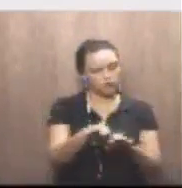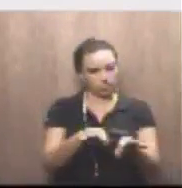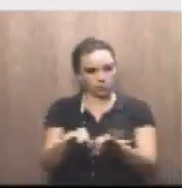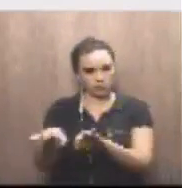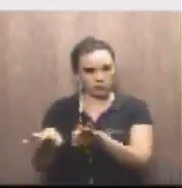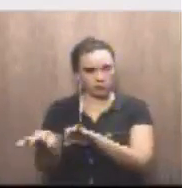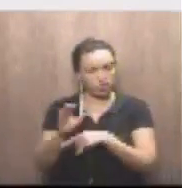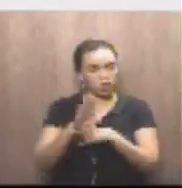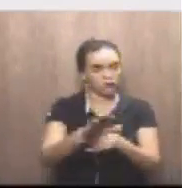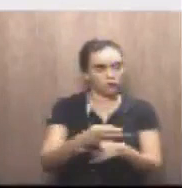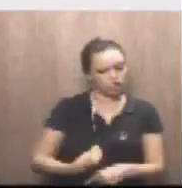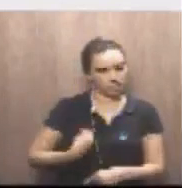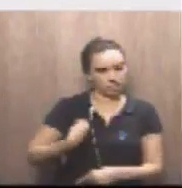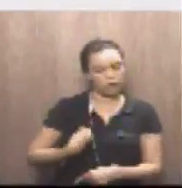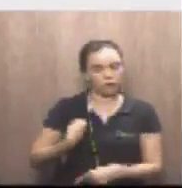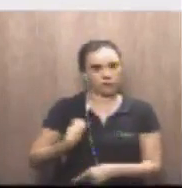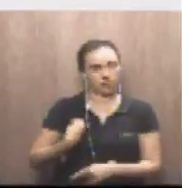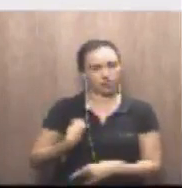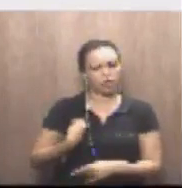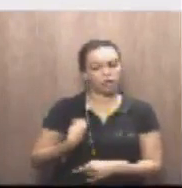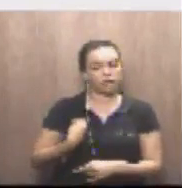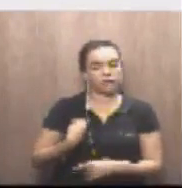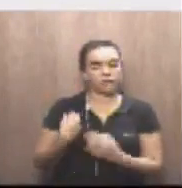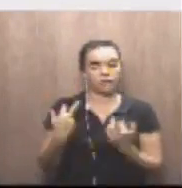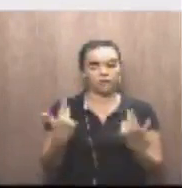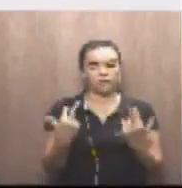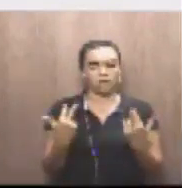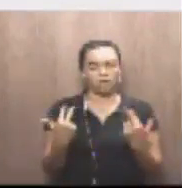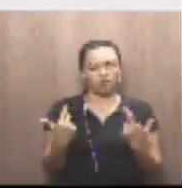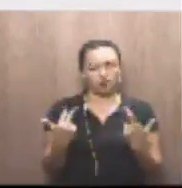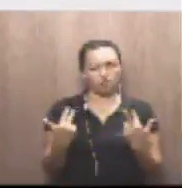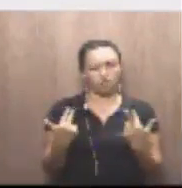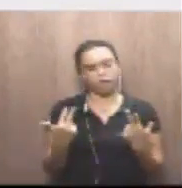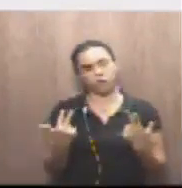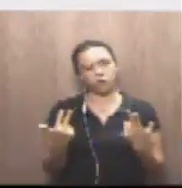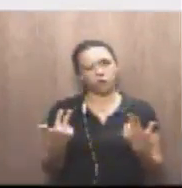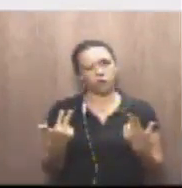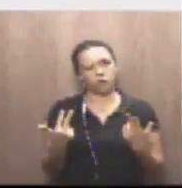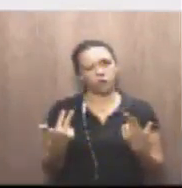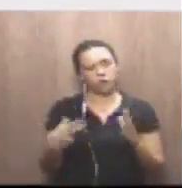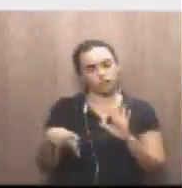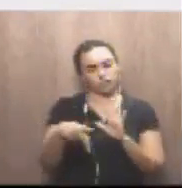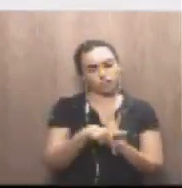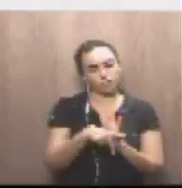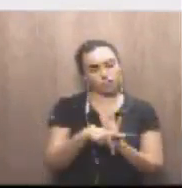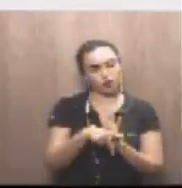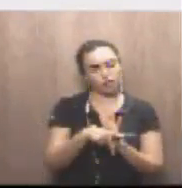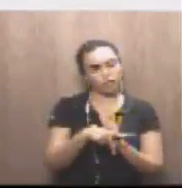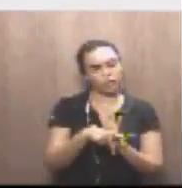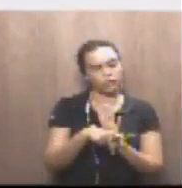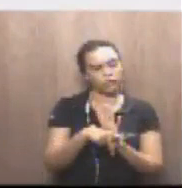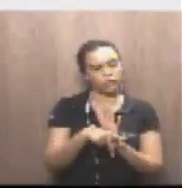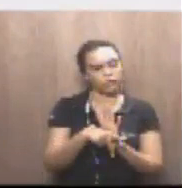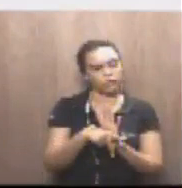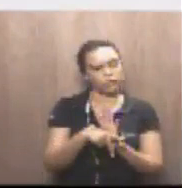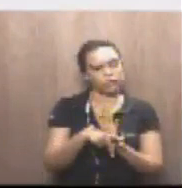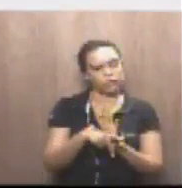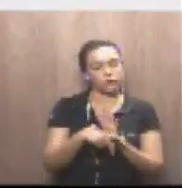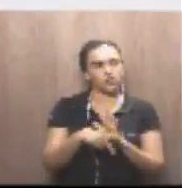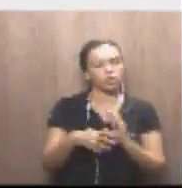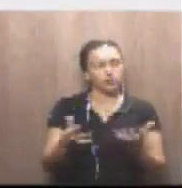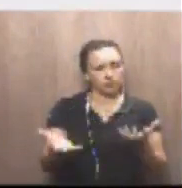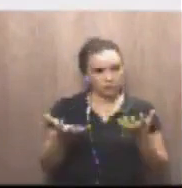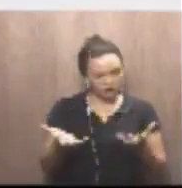que favorecem a vida. E como se fosse, né, é como se fosse do próprio interesse do todo manter